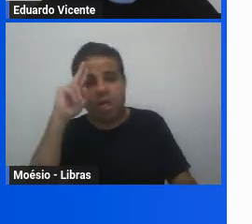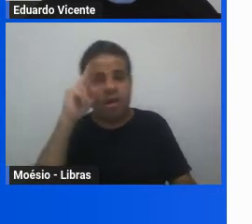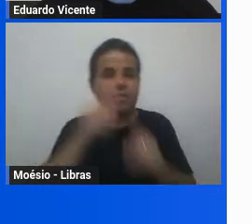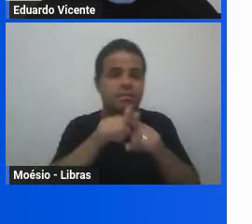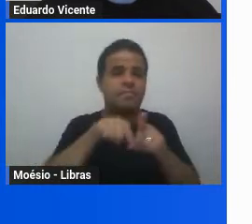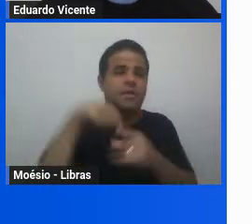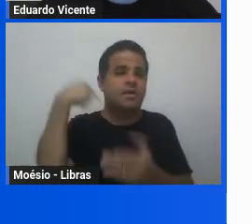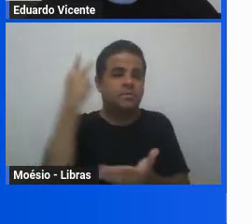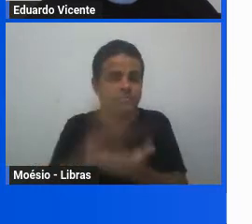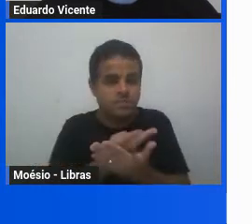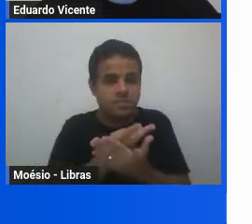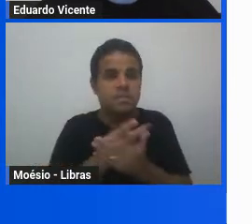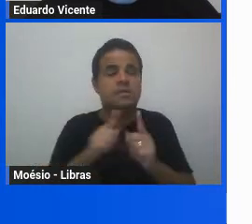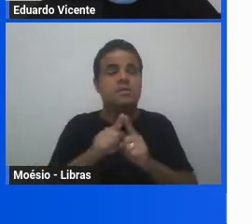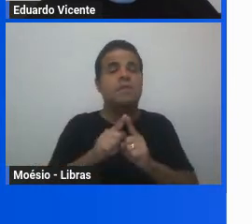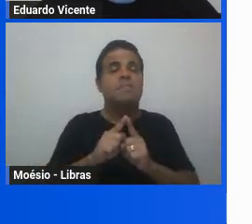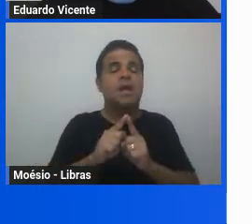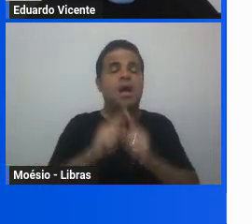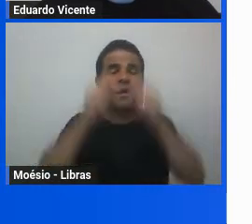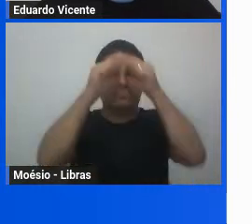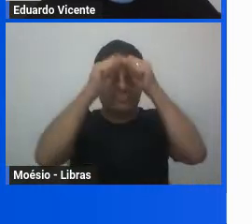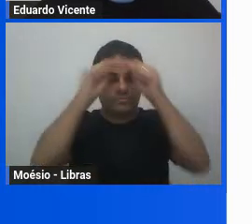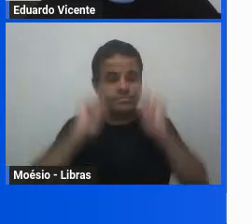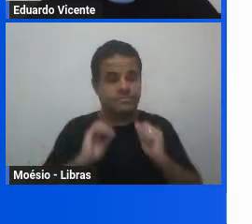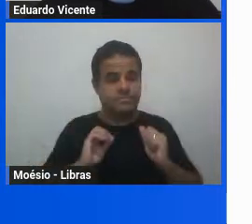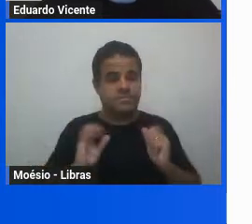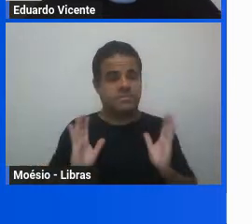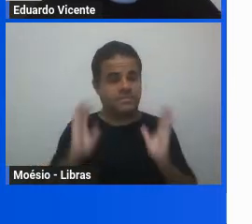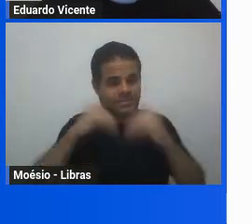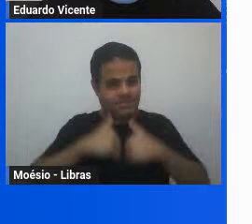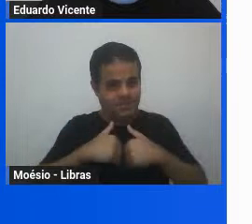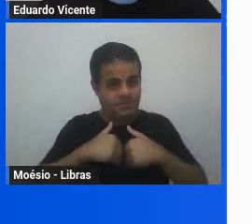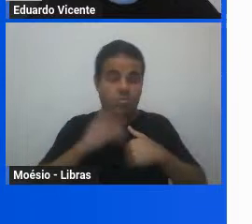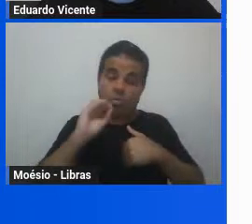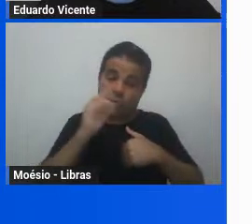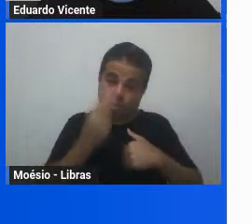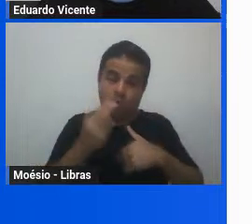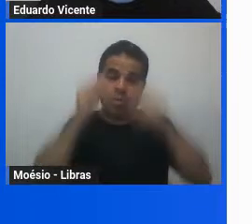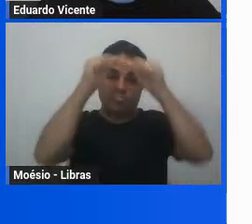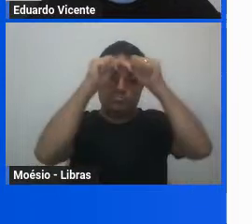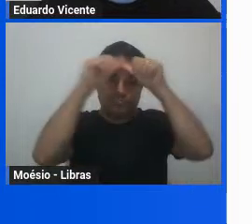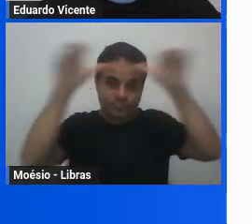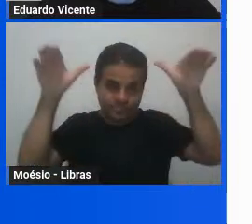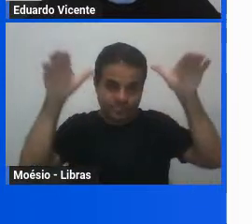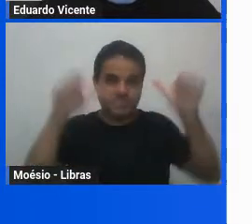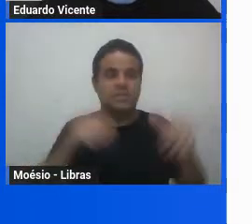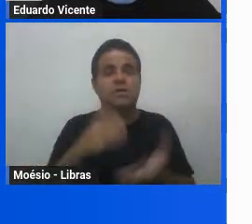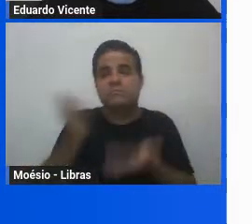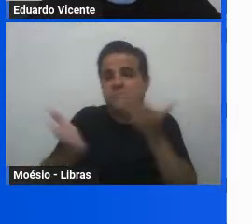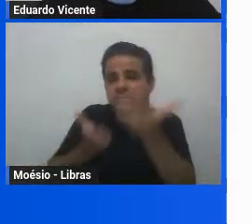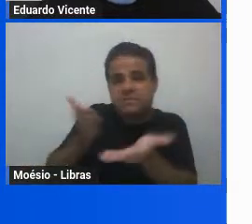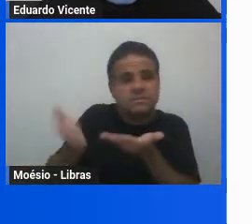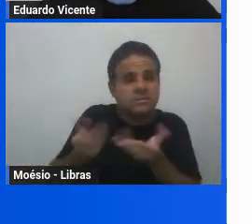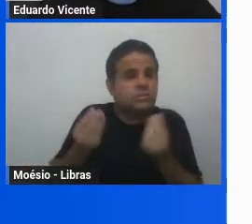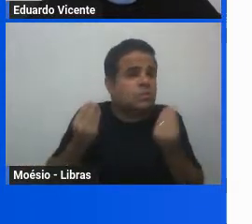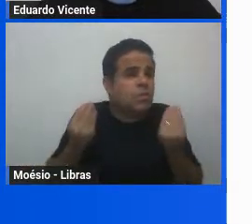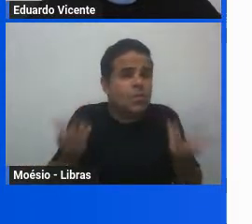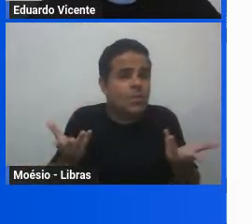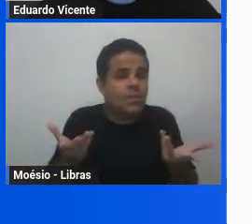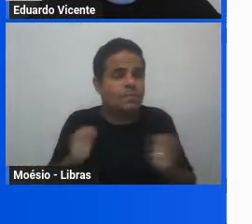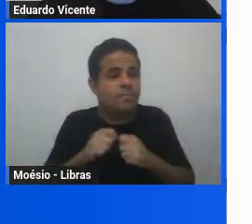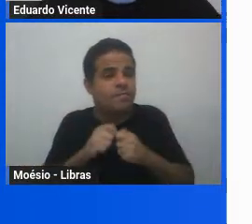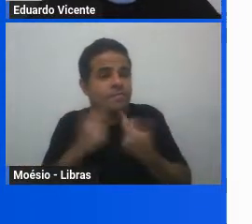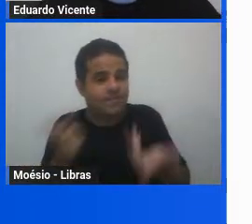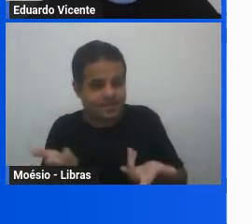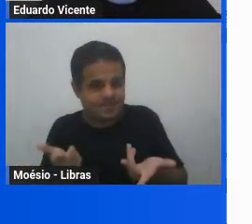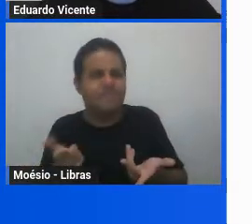do espectro autista, né, como é que nós vamos lidar com eles? Eu acho que é importantíssimo nós entendermos